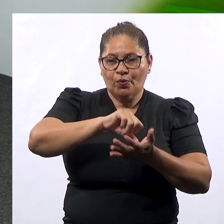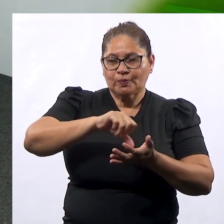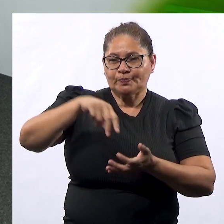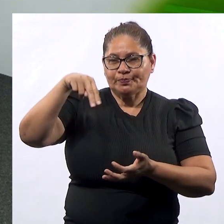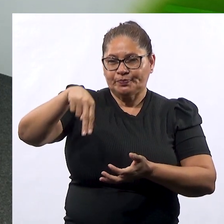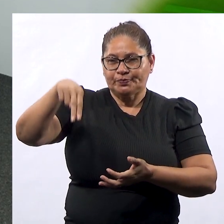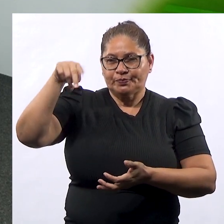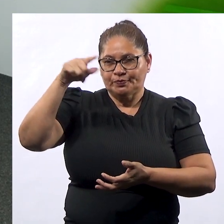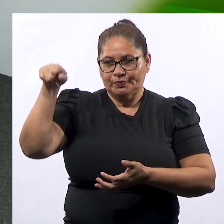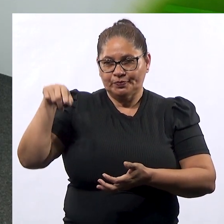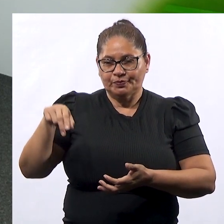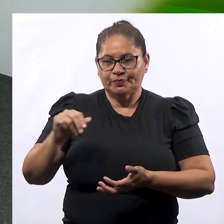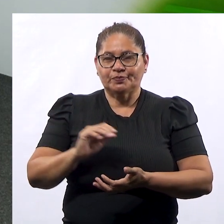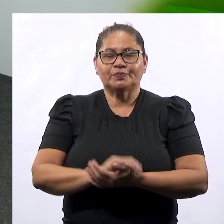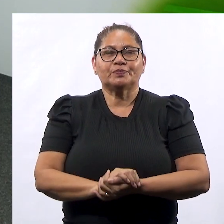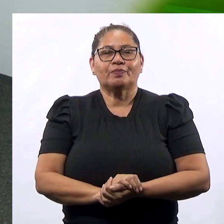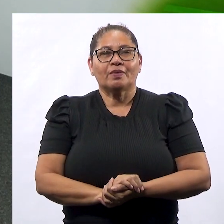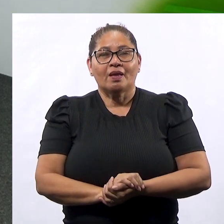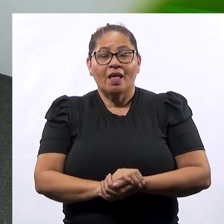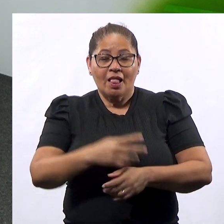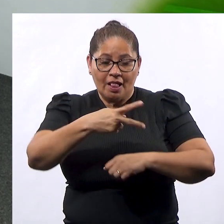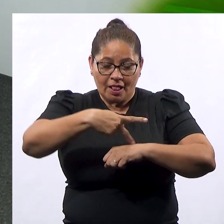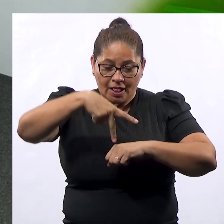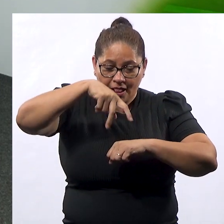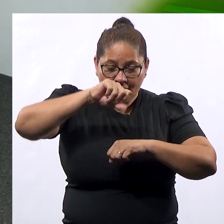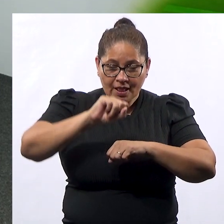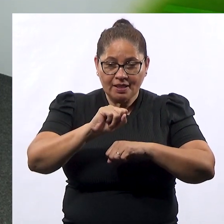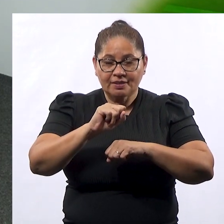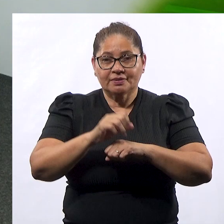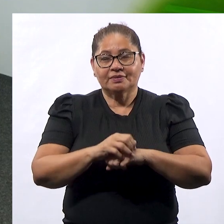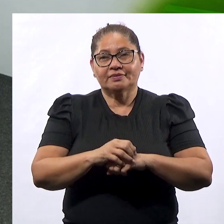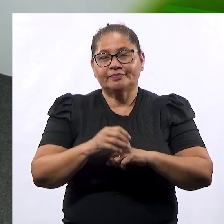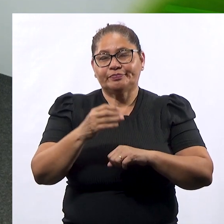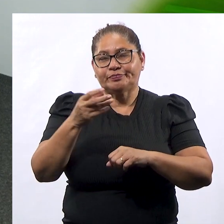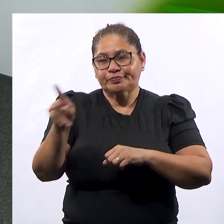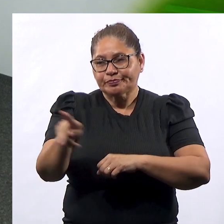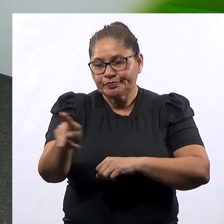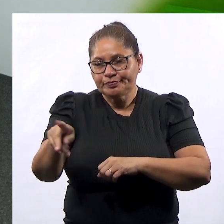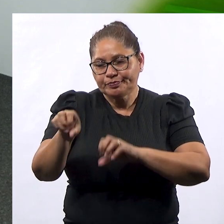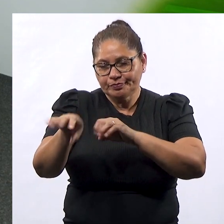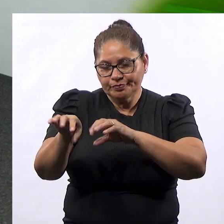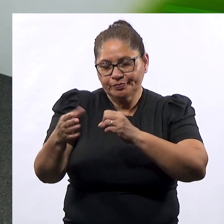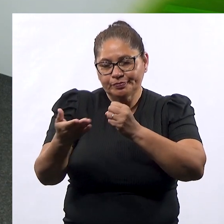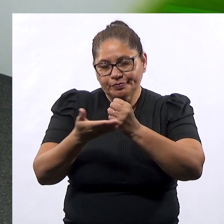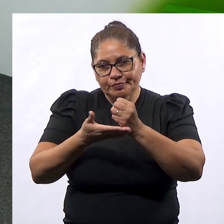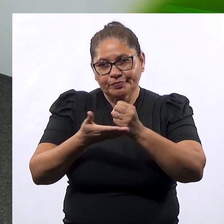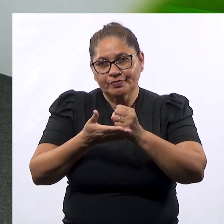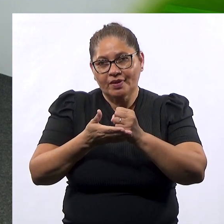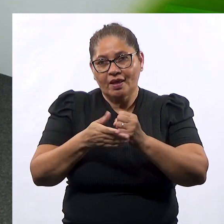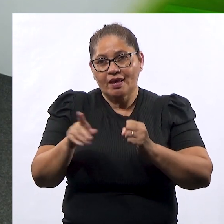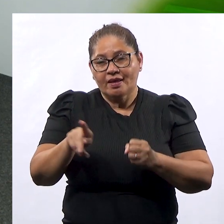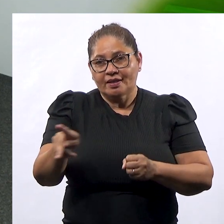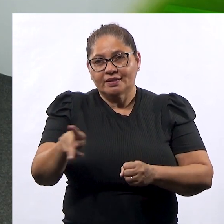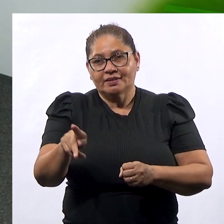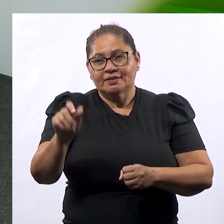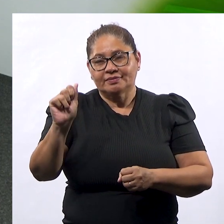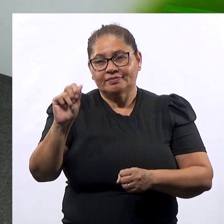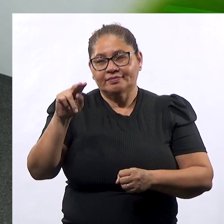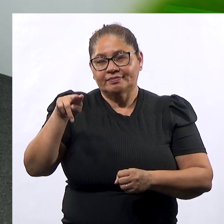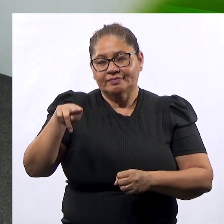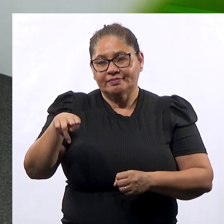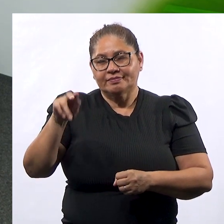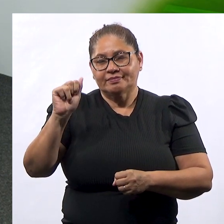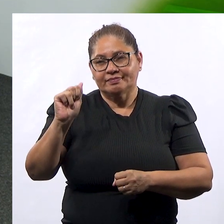Campus Porto Velho, Zona Norte. Você está na pós-graduação em Docência na Educação Básica. E eu sou a